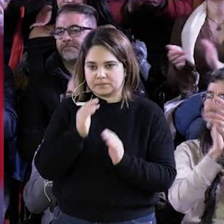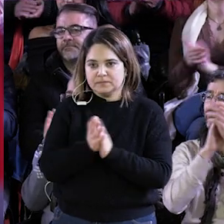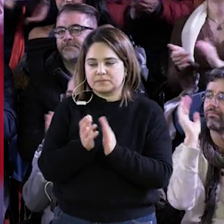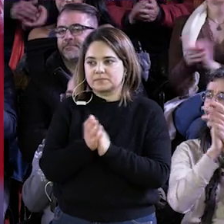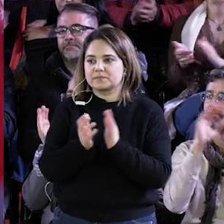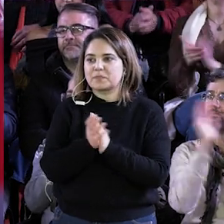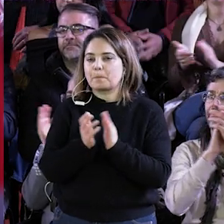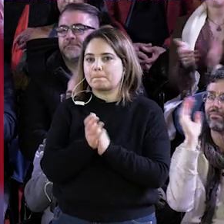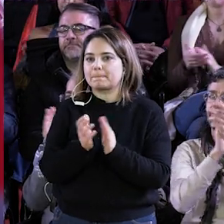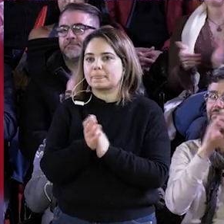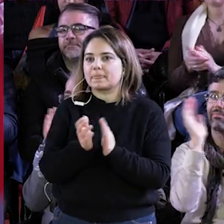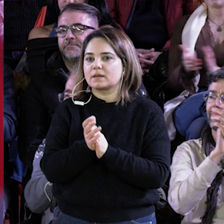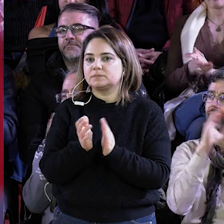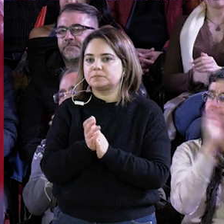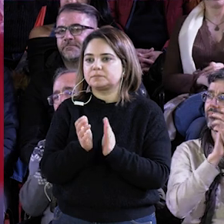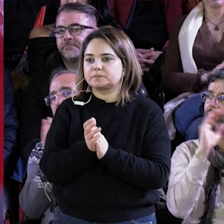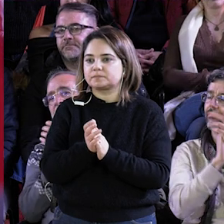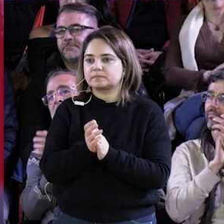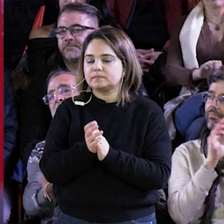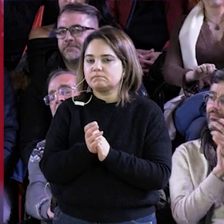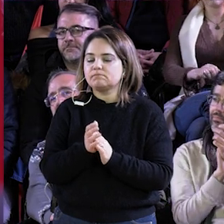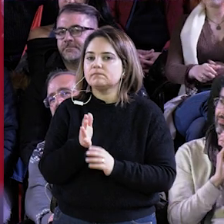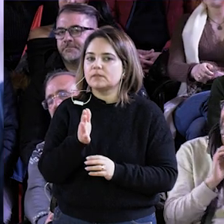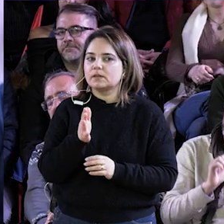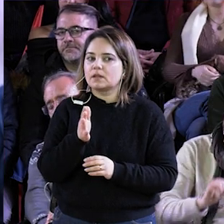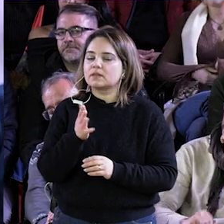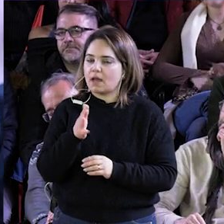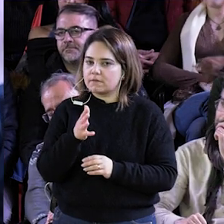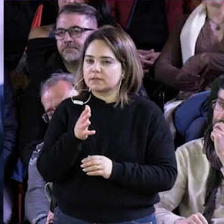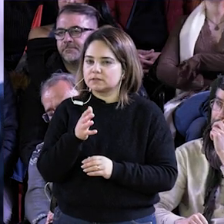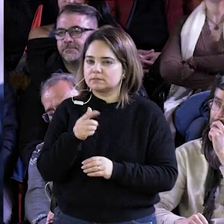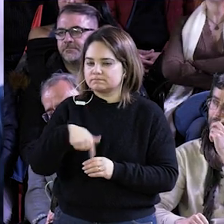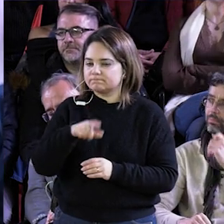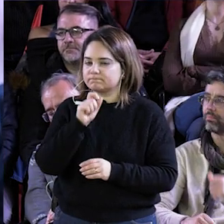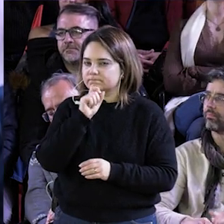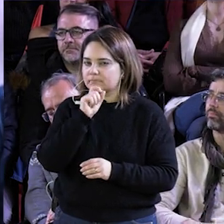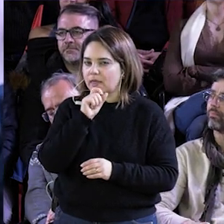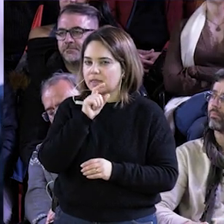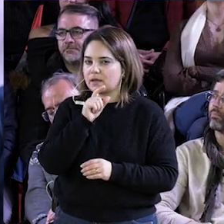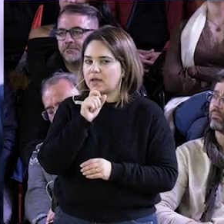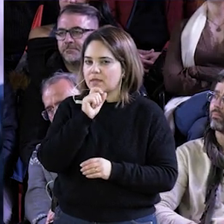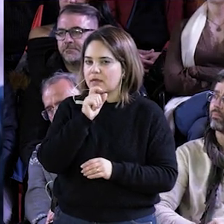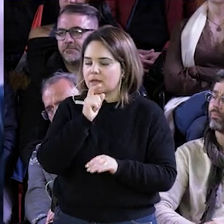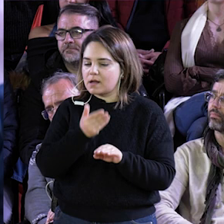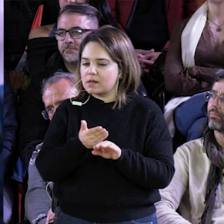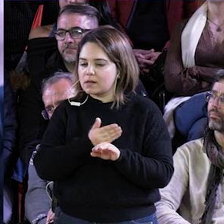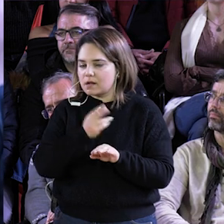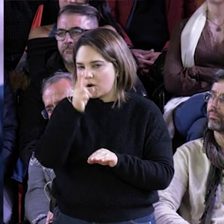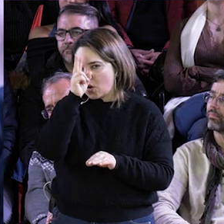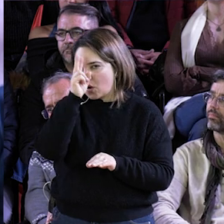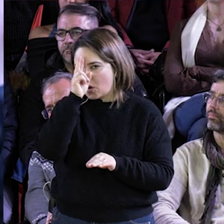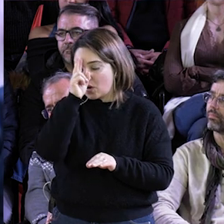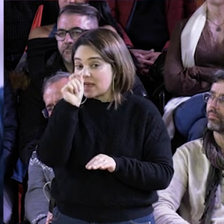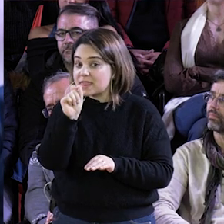Talvez talvez possamos antecipar,